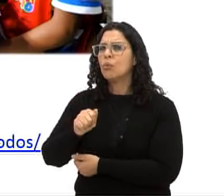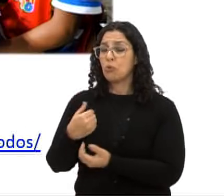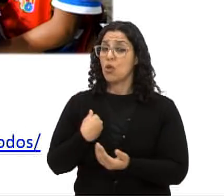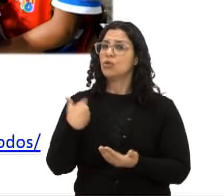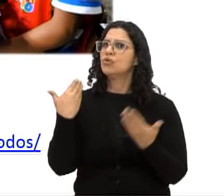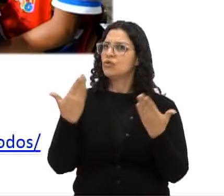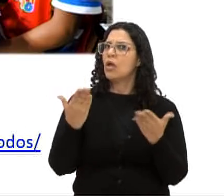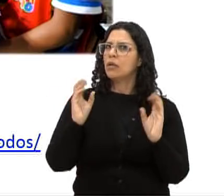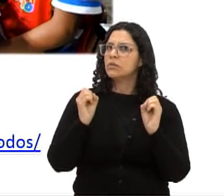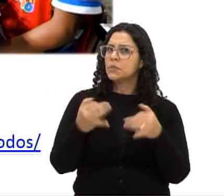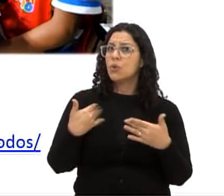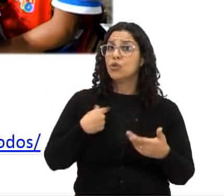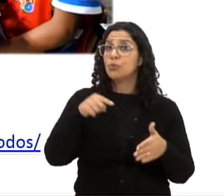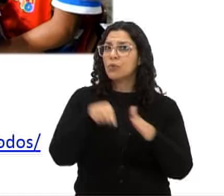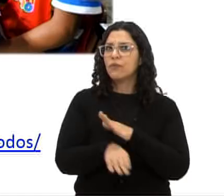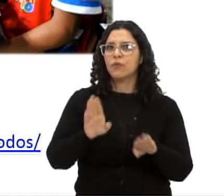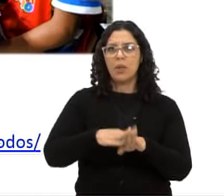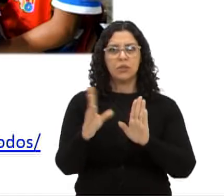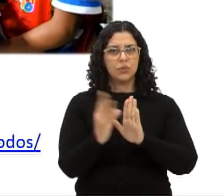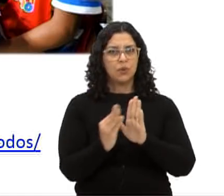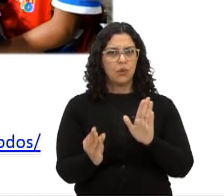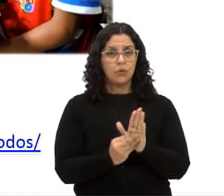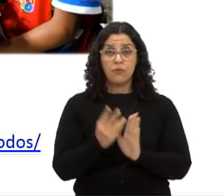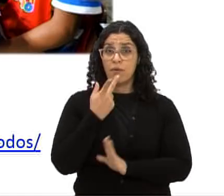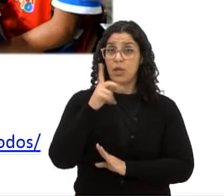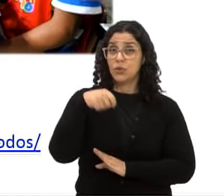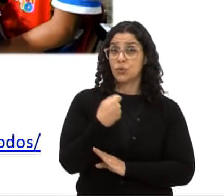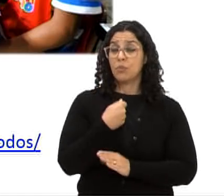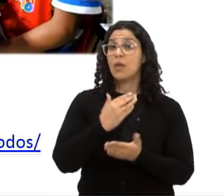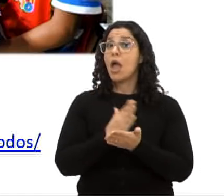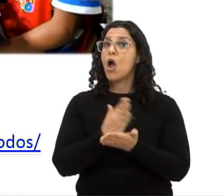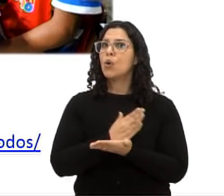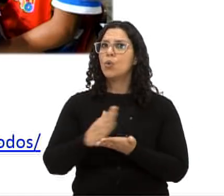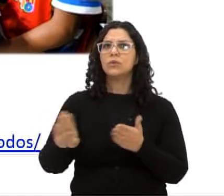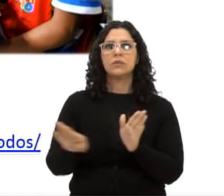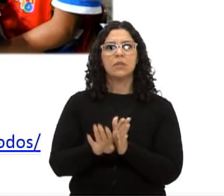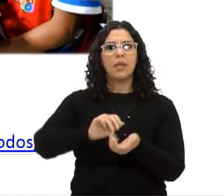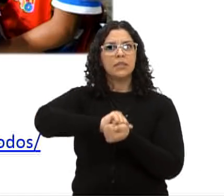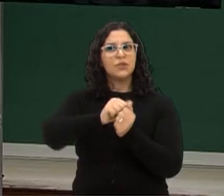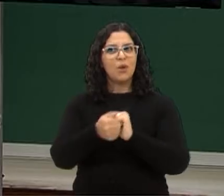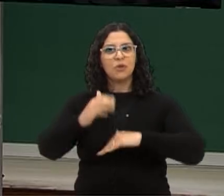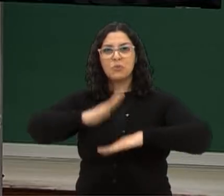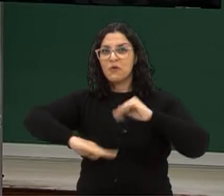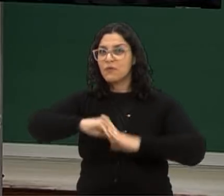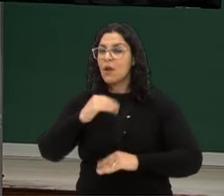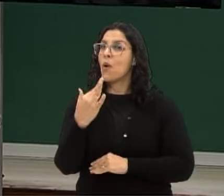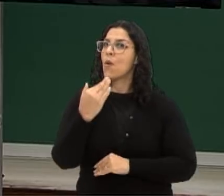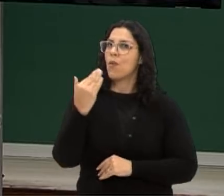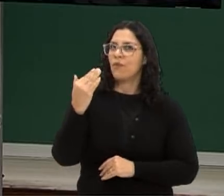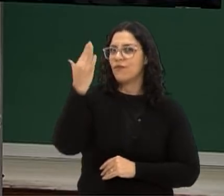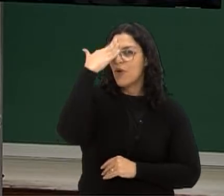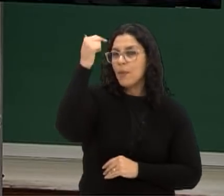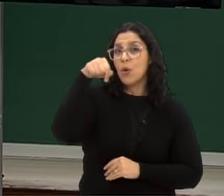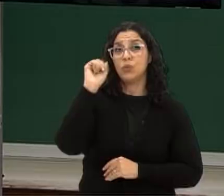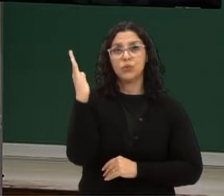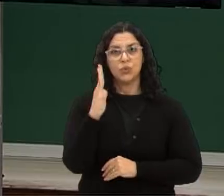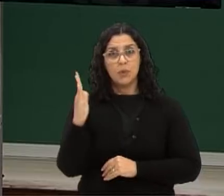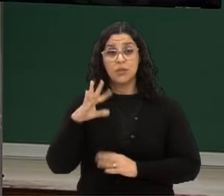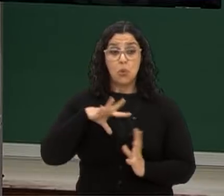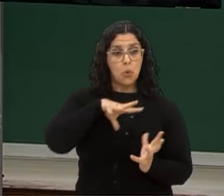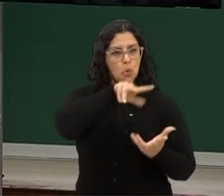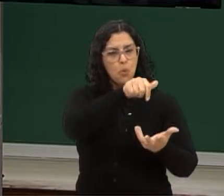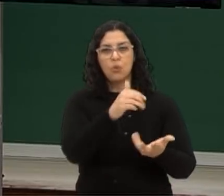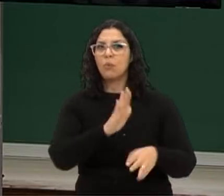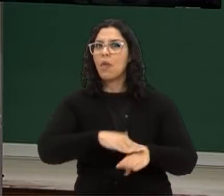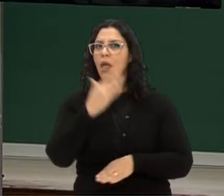outras aulas, mas hoje a gente vai aprofundar um pouquinho mais. Vamos falar sobre alguns atletas conhecidos aí no Brasil e um atleta no mundo inteiro.